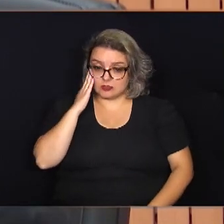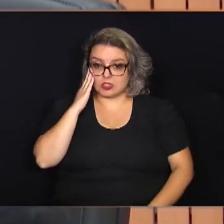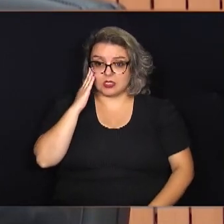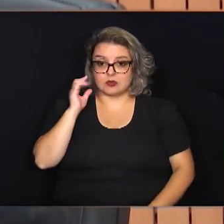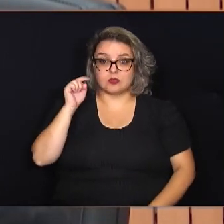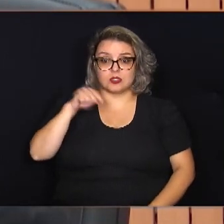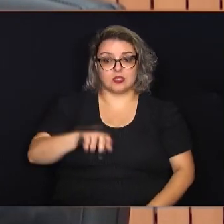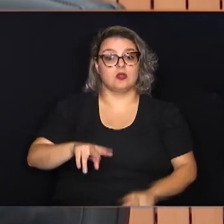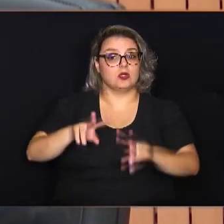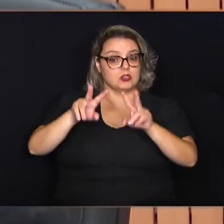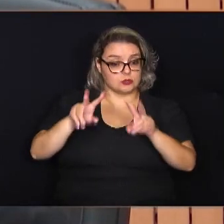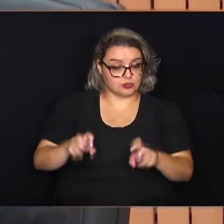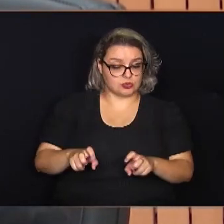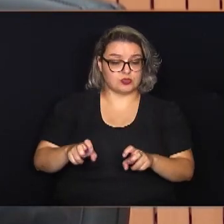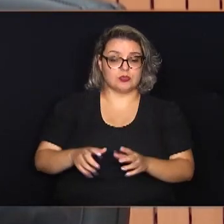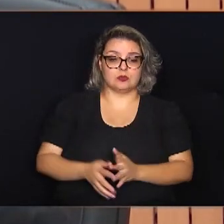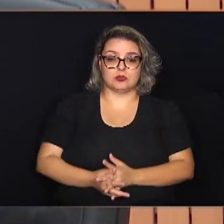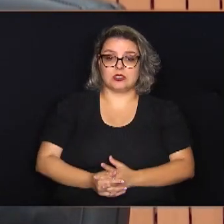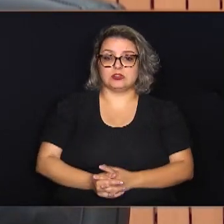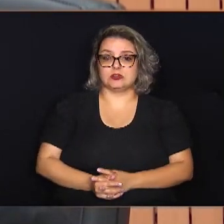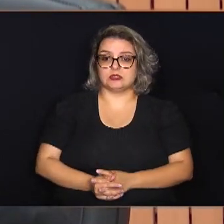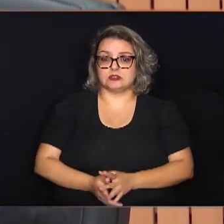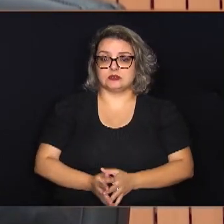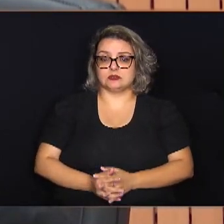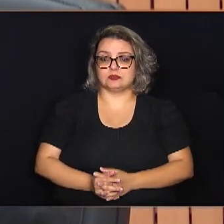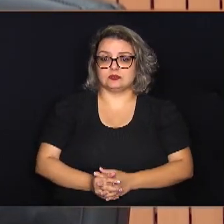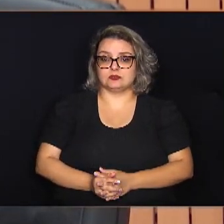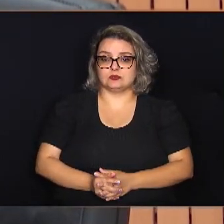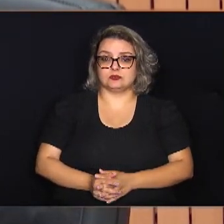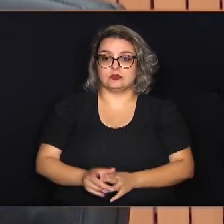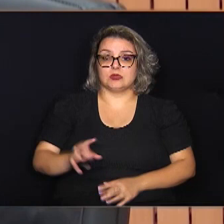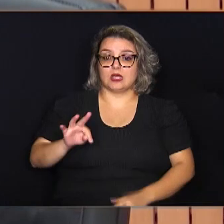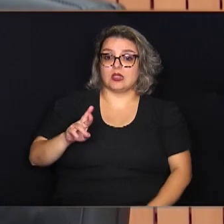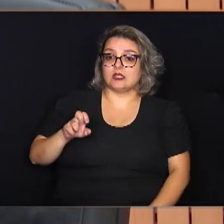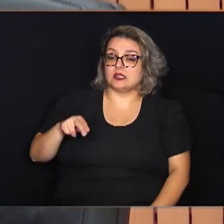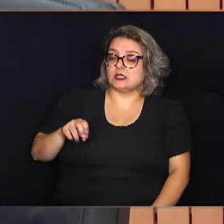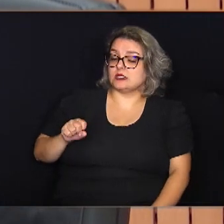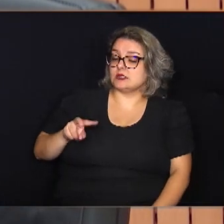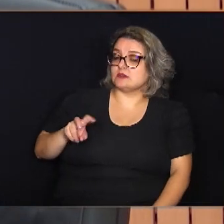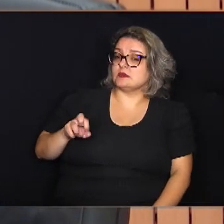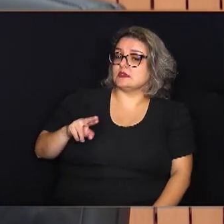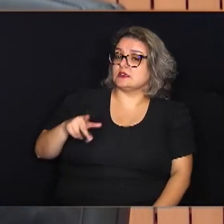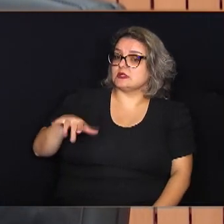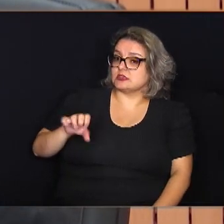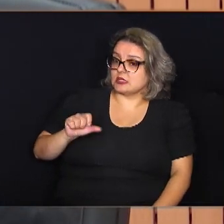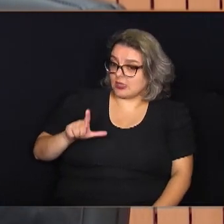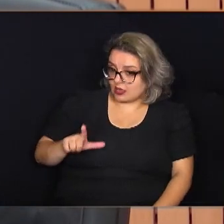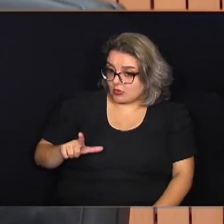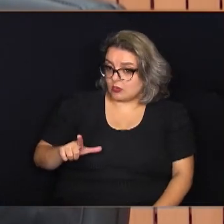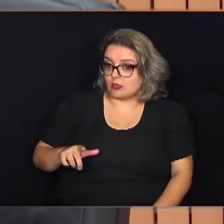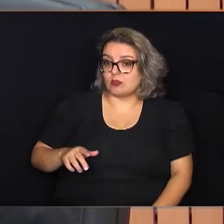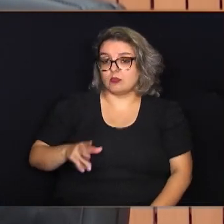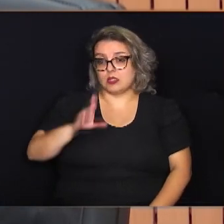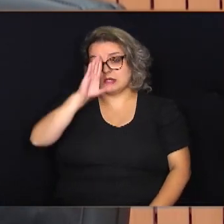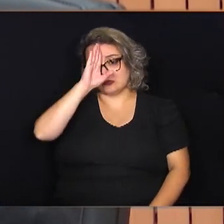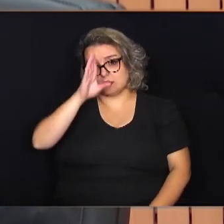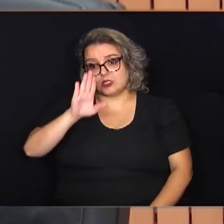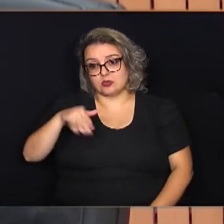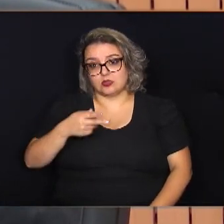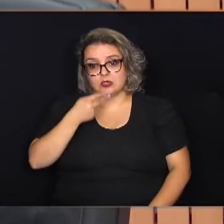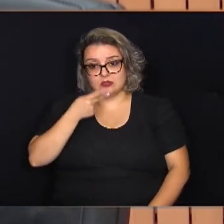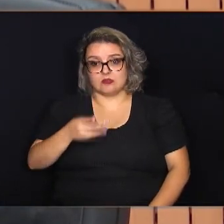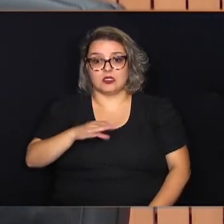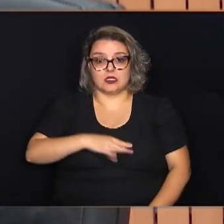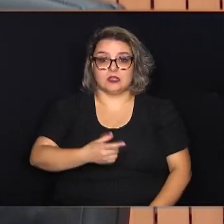das temáticas que são transversais, e principalmente quando a gente fala da cidade de Campinas, né, que foi a última cidade do mundo a